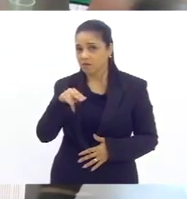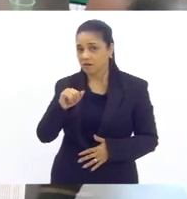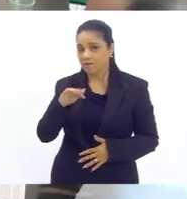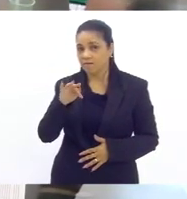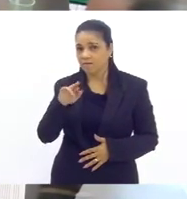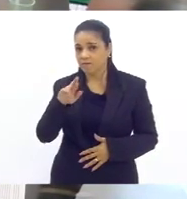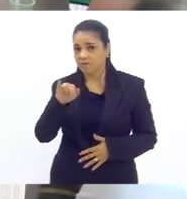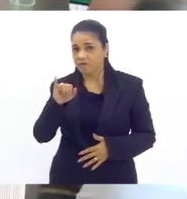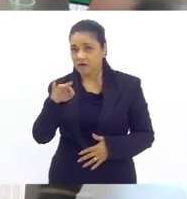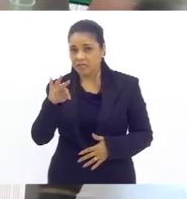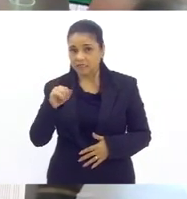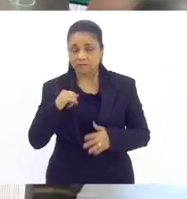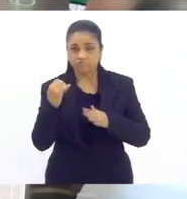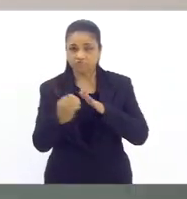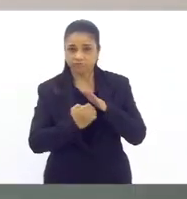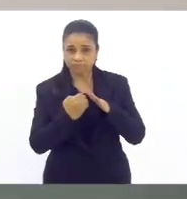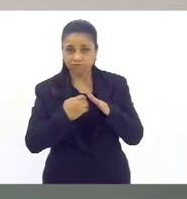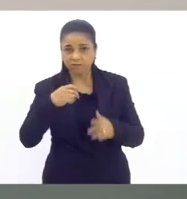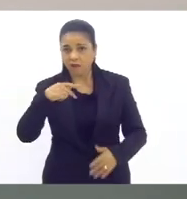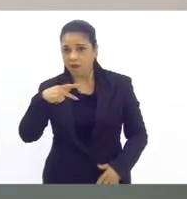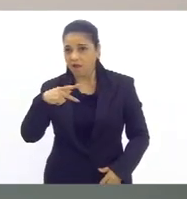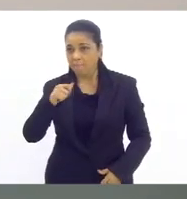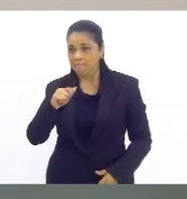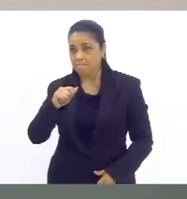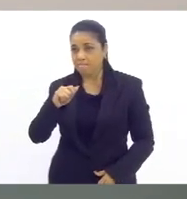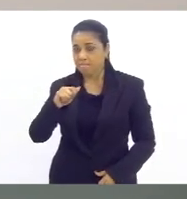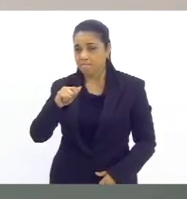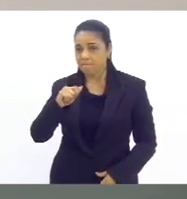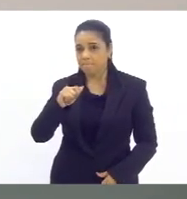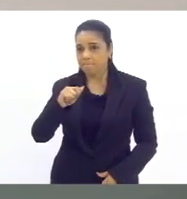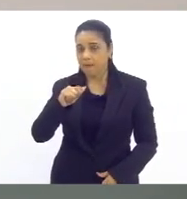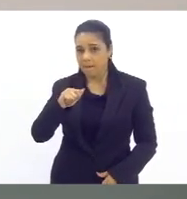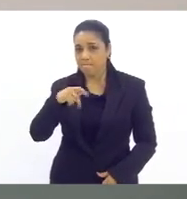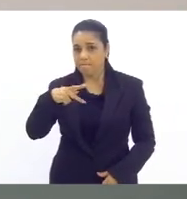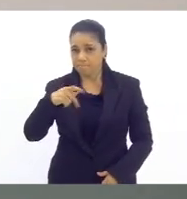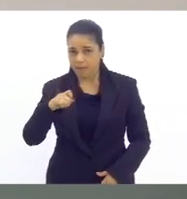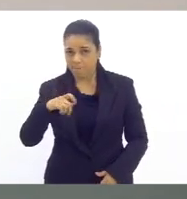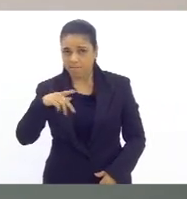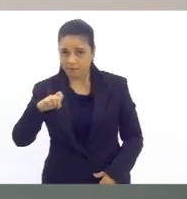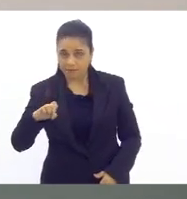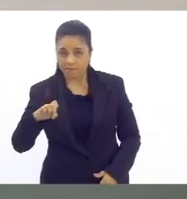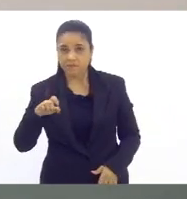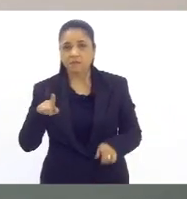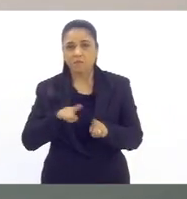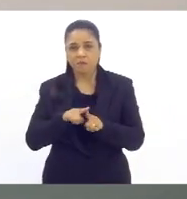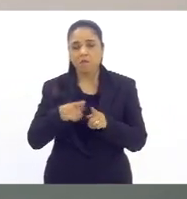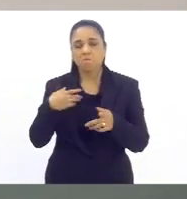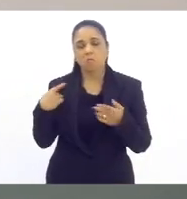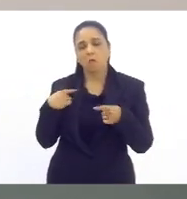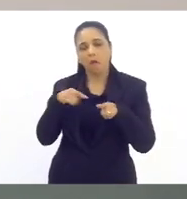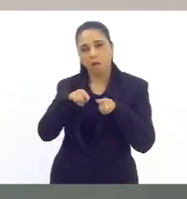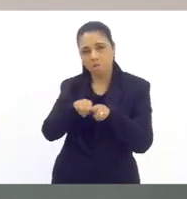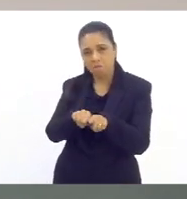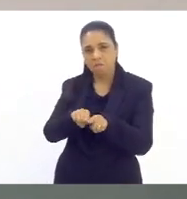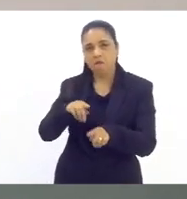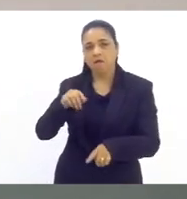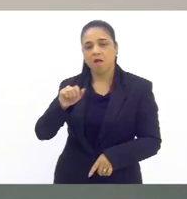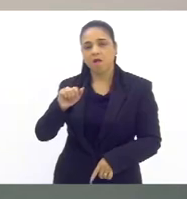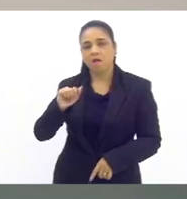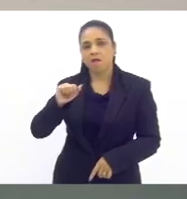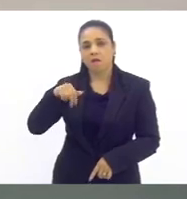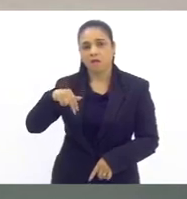com tua Pepe mas também junto com um companheiro veltinho né que é da reforma e